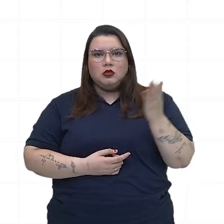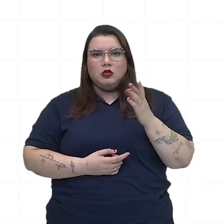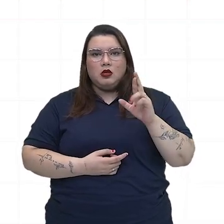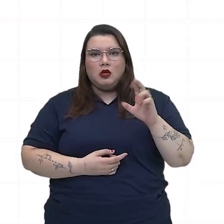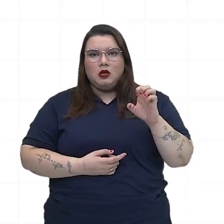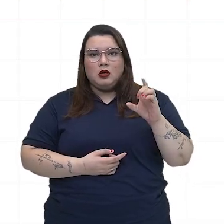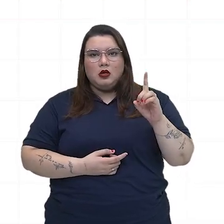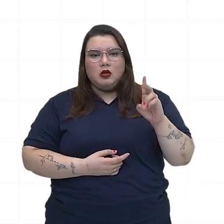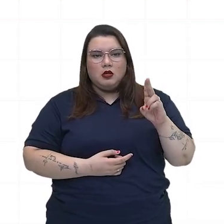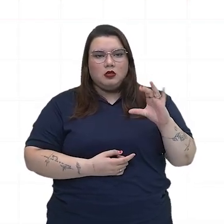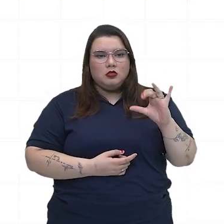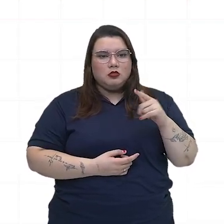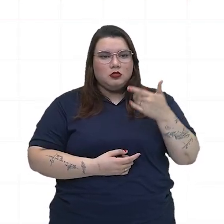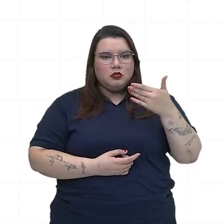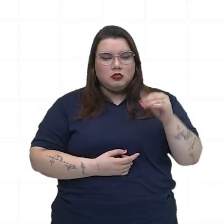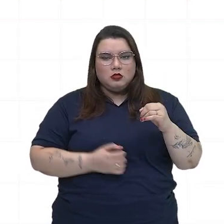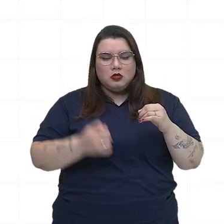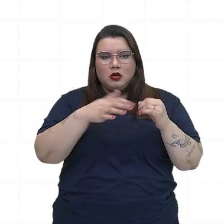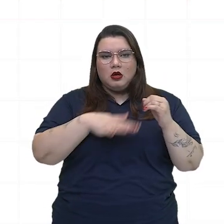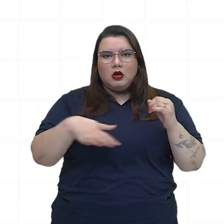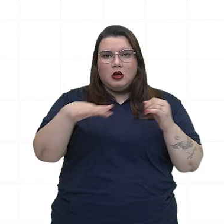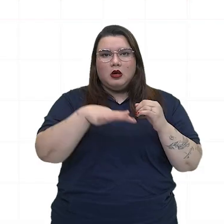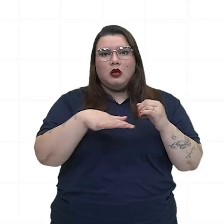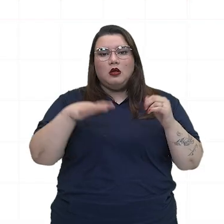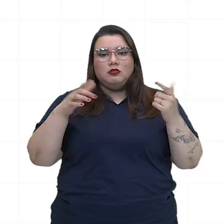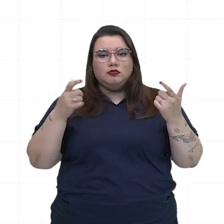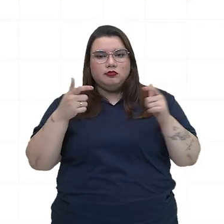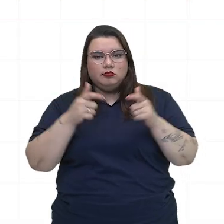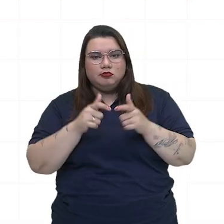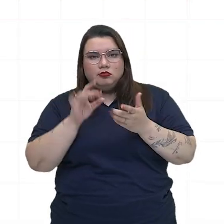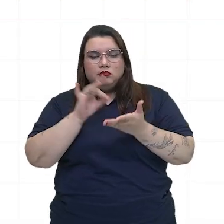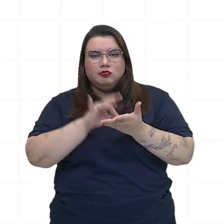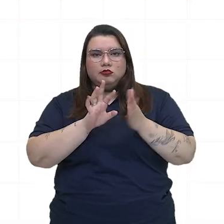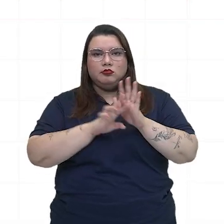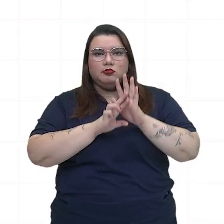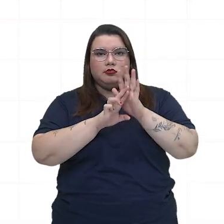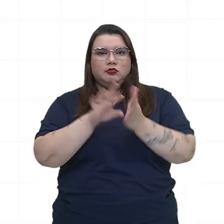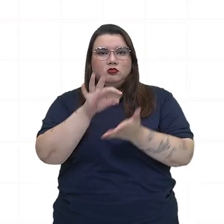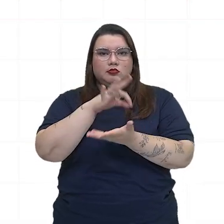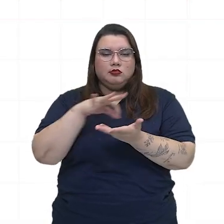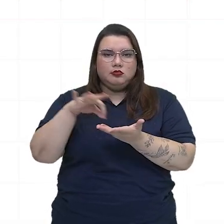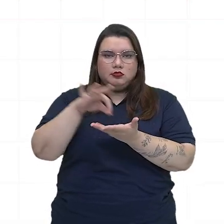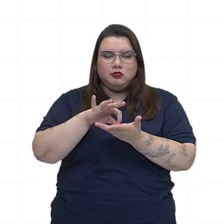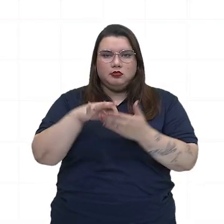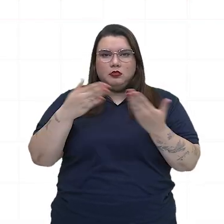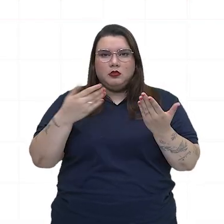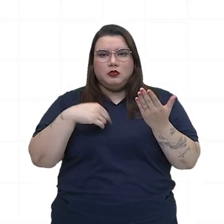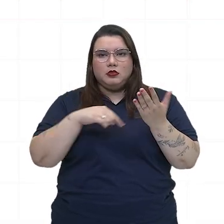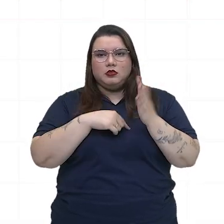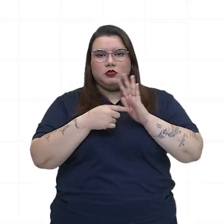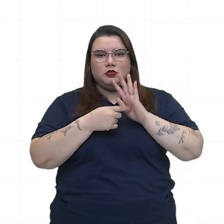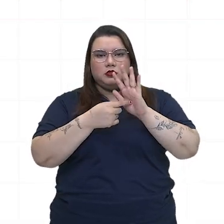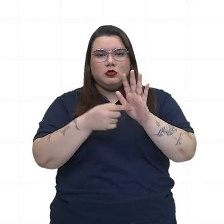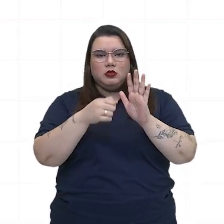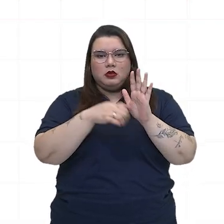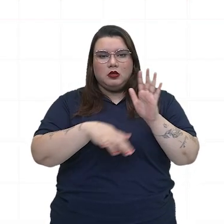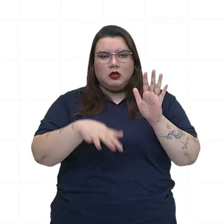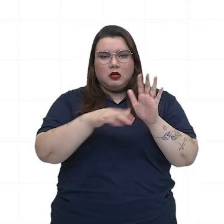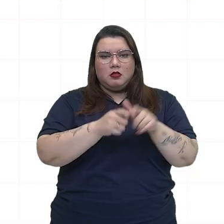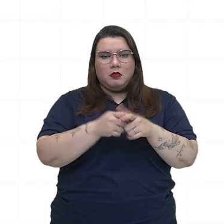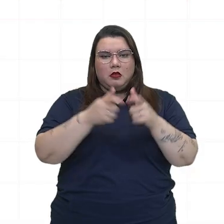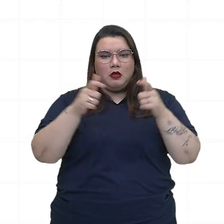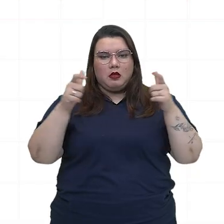real para a sua representação no mapa. Para a gente trazer uma área imensa para